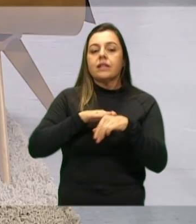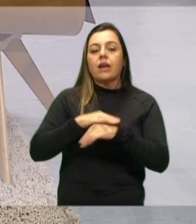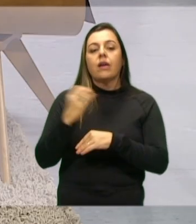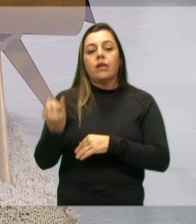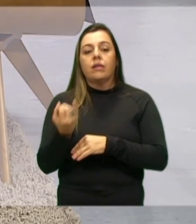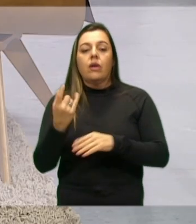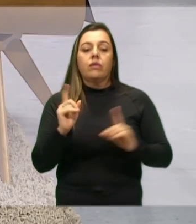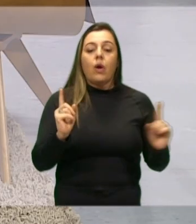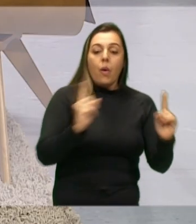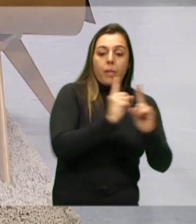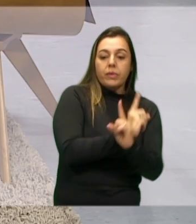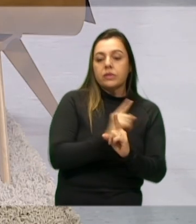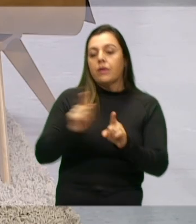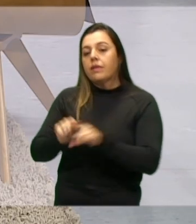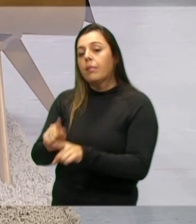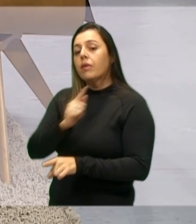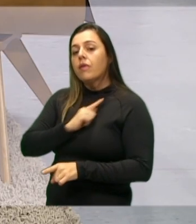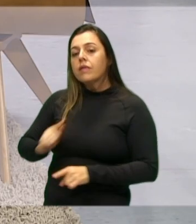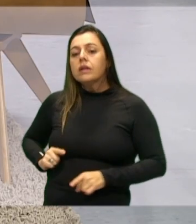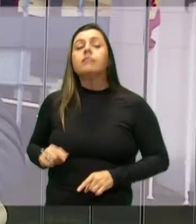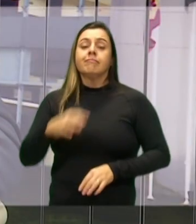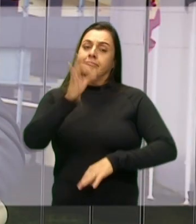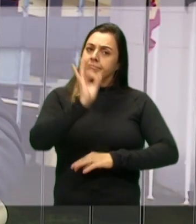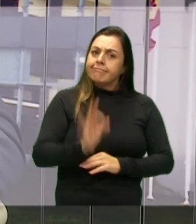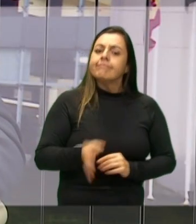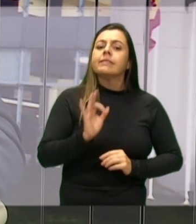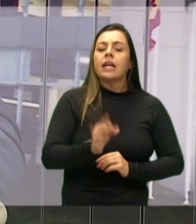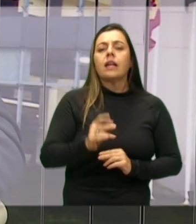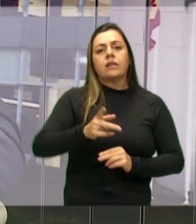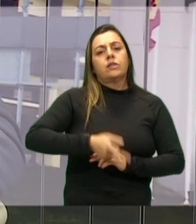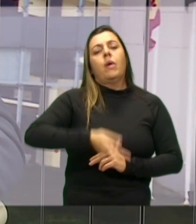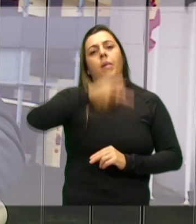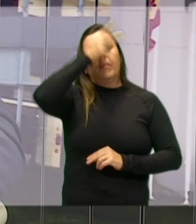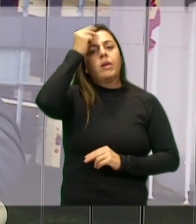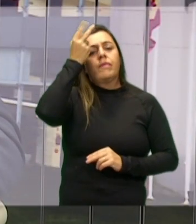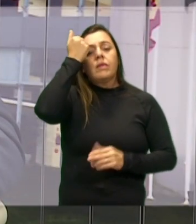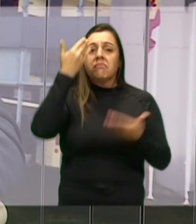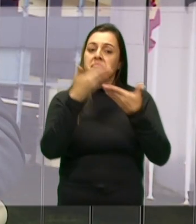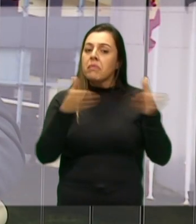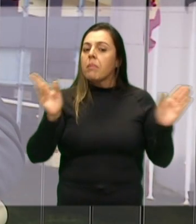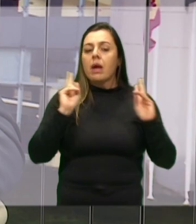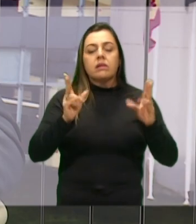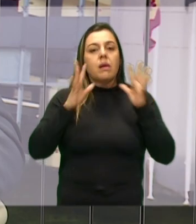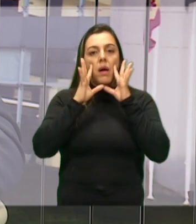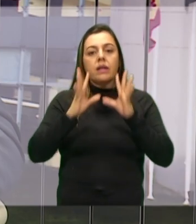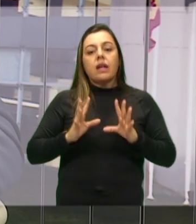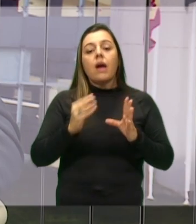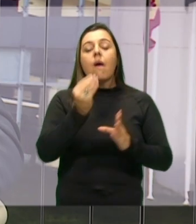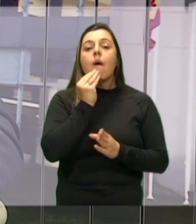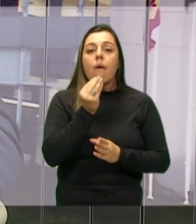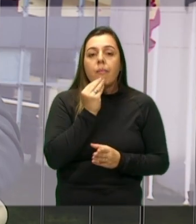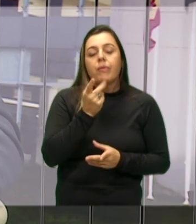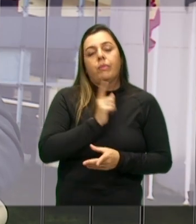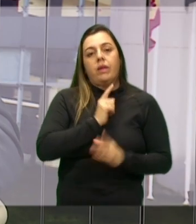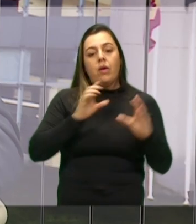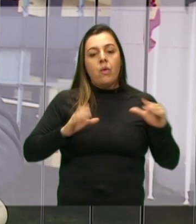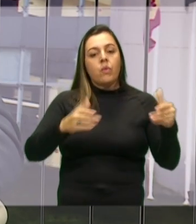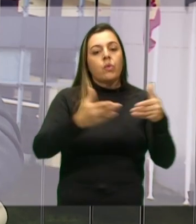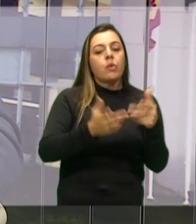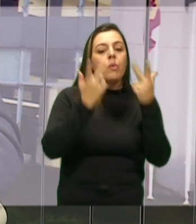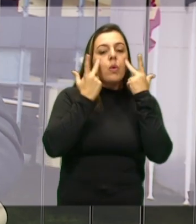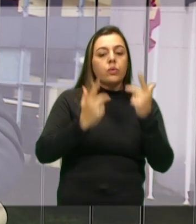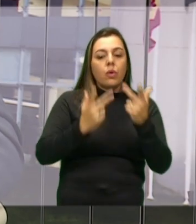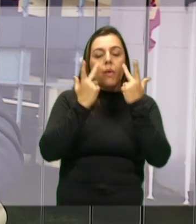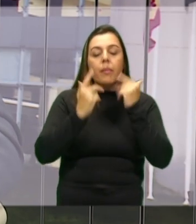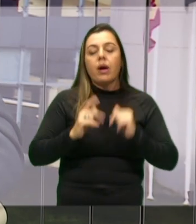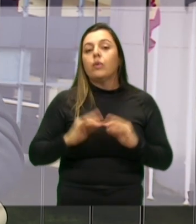entre a oposição e o governo? Com toda certeza. O prefeito Robson ele é aberto a escutar. É claro que ele tem uma equipe, né, normal,